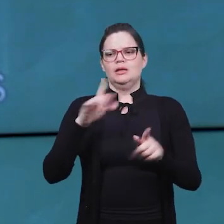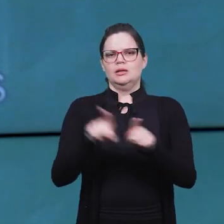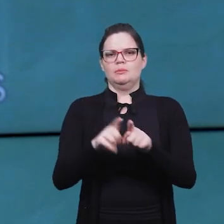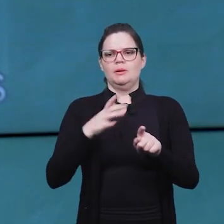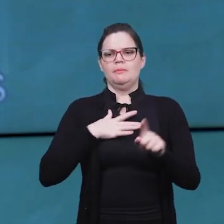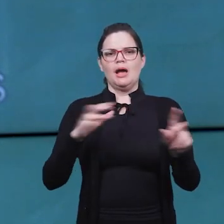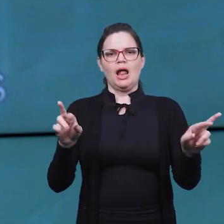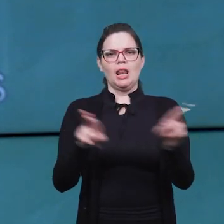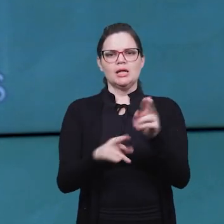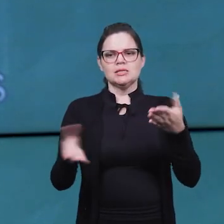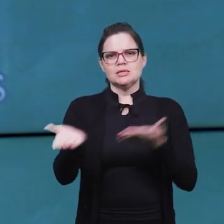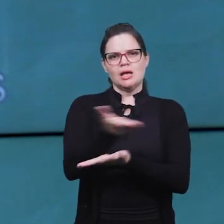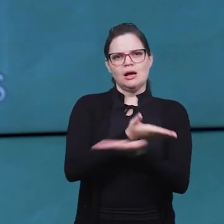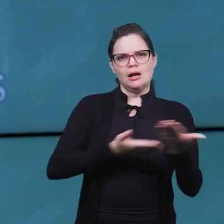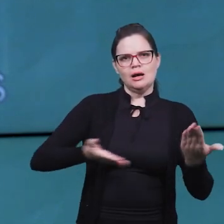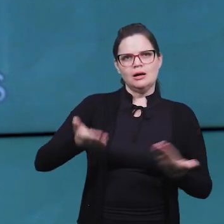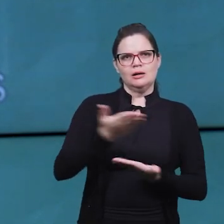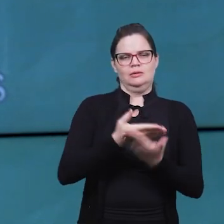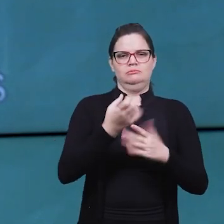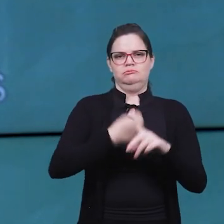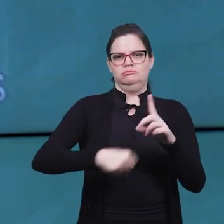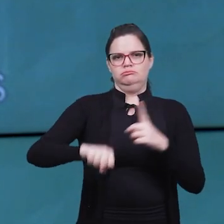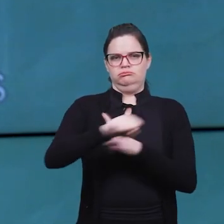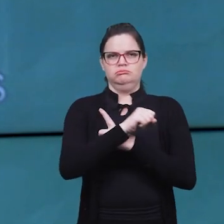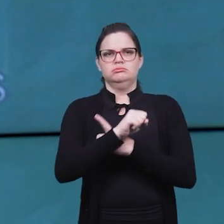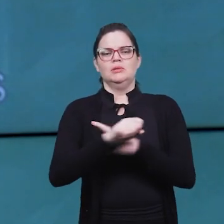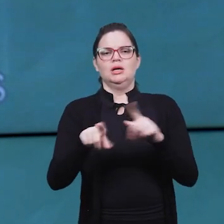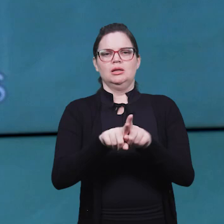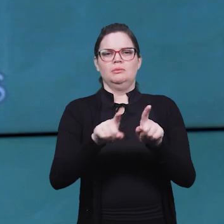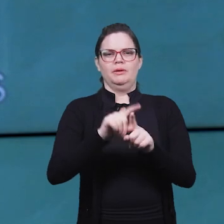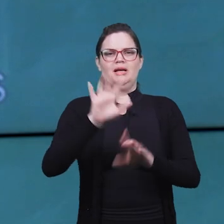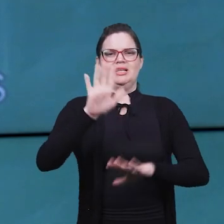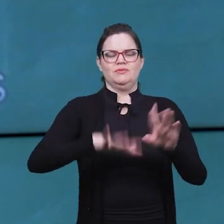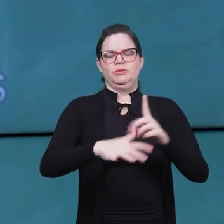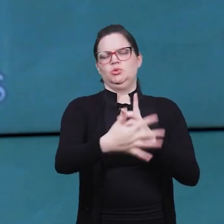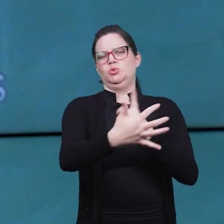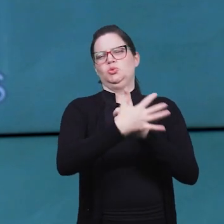relações interpessoais e pressões que a sociedade acaba